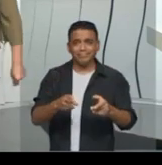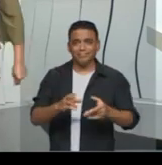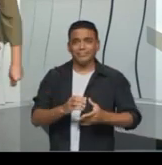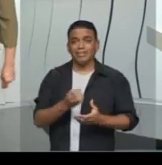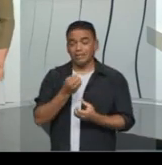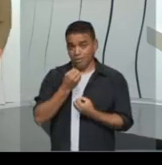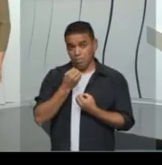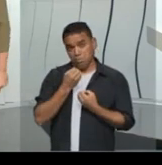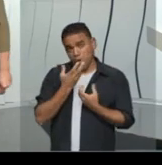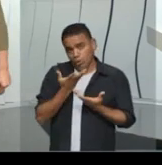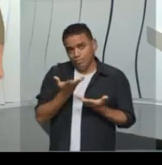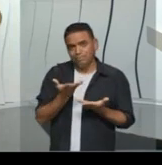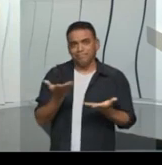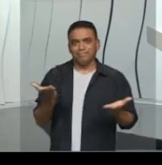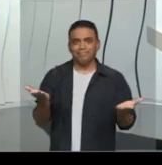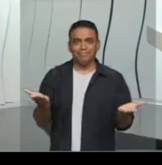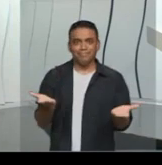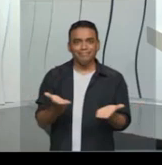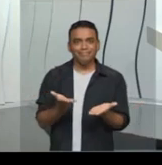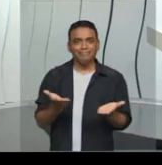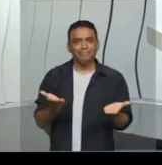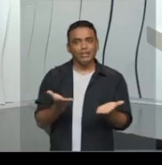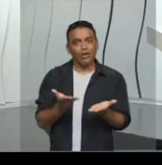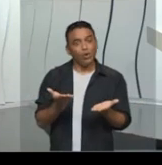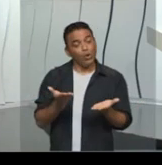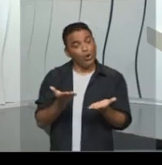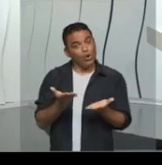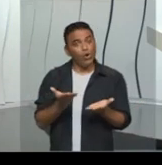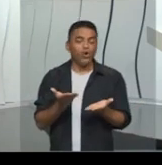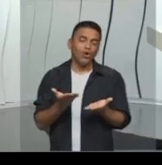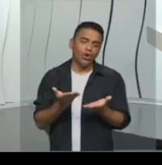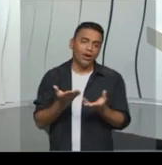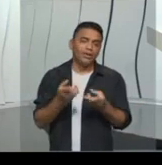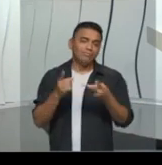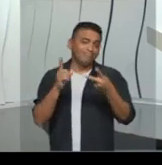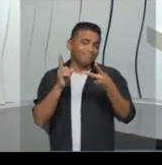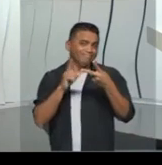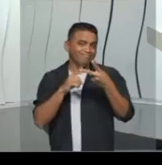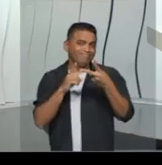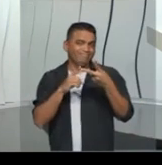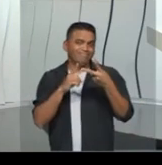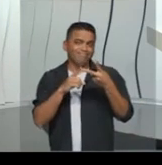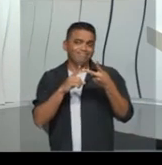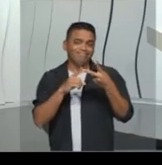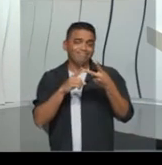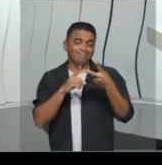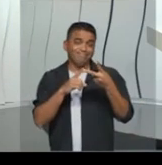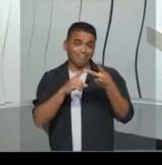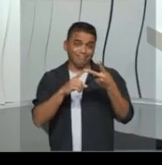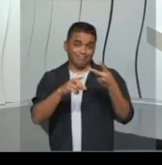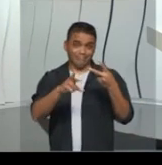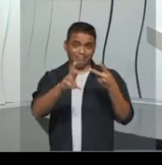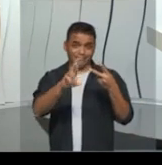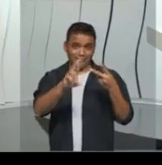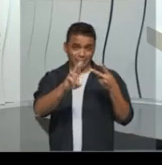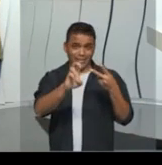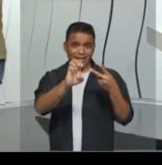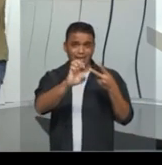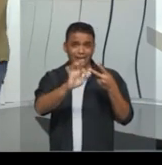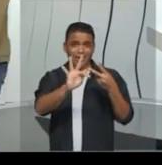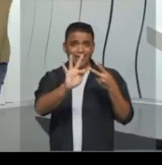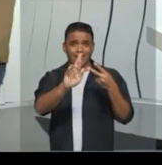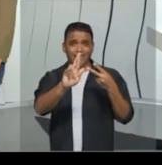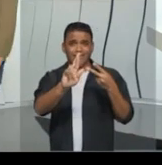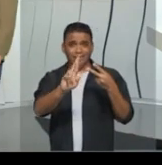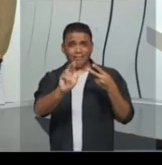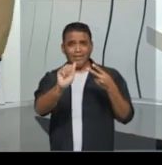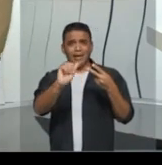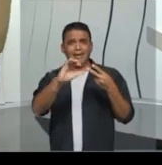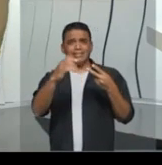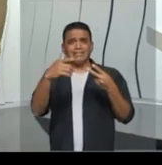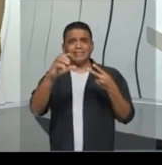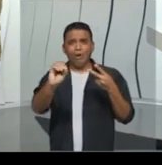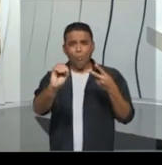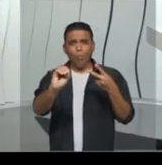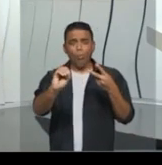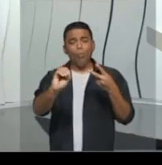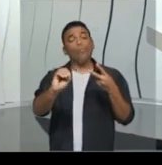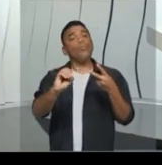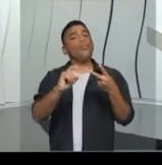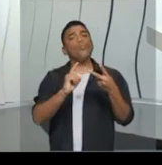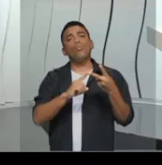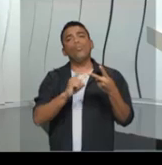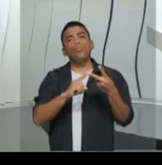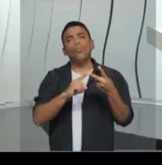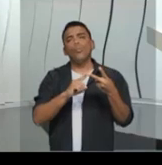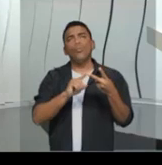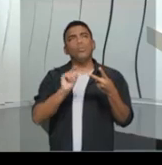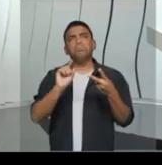Bom, aqui a gente entra no segundo fenômeno de hoje, que é o fenômeno da refração. O